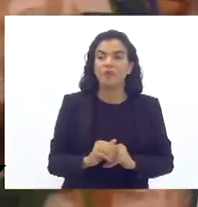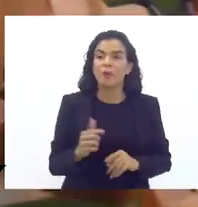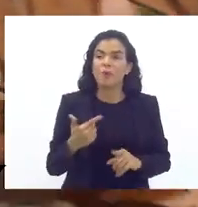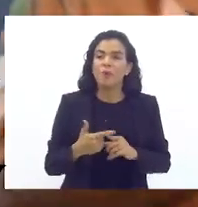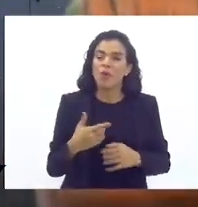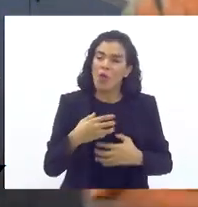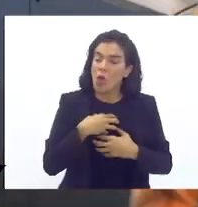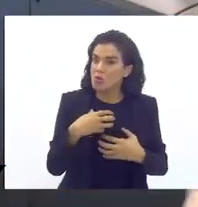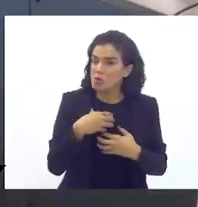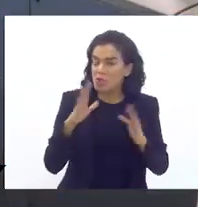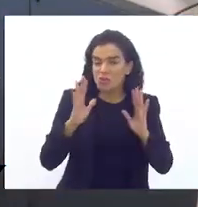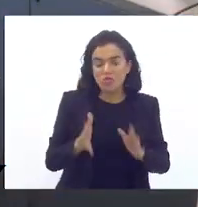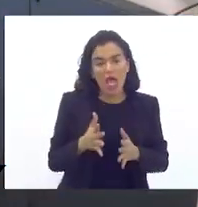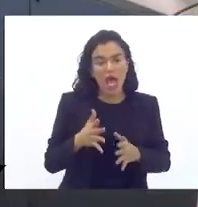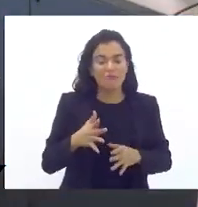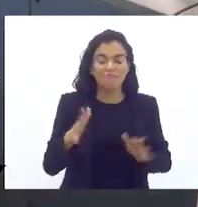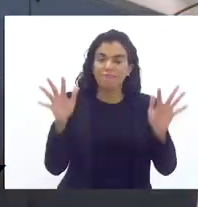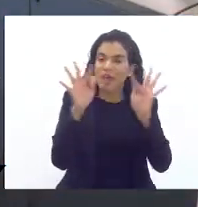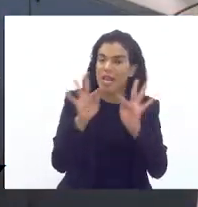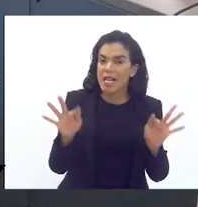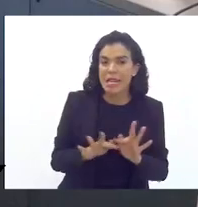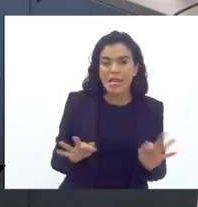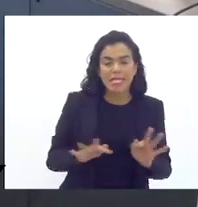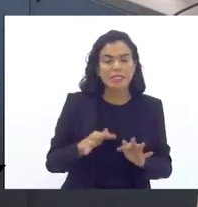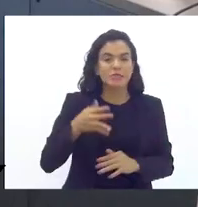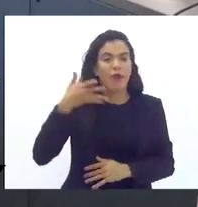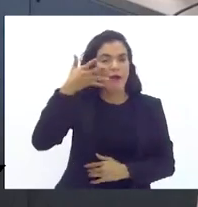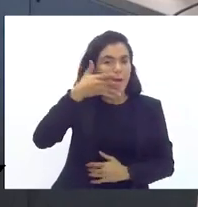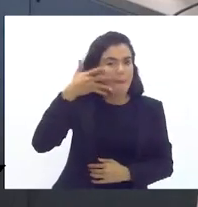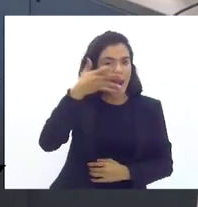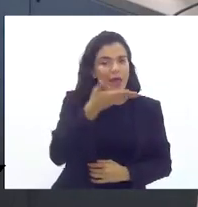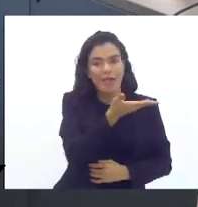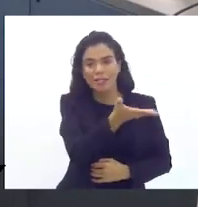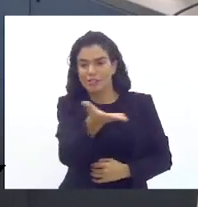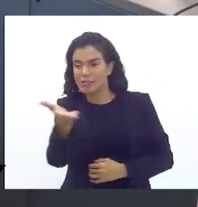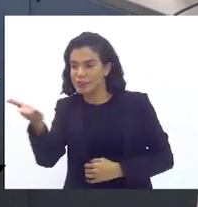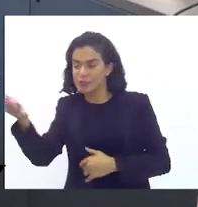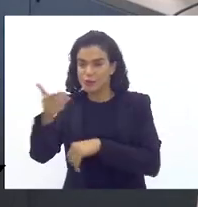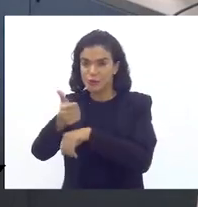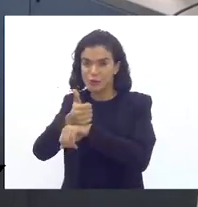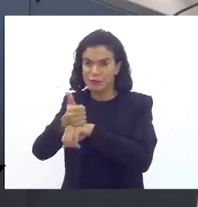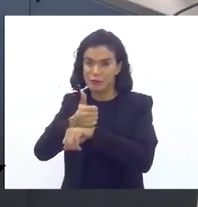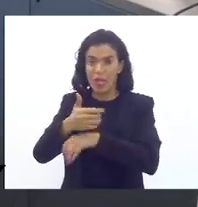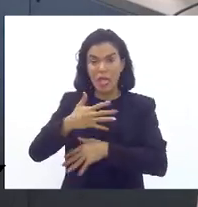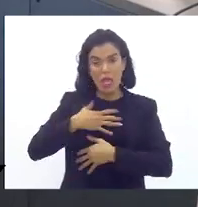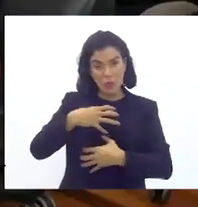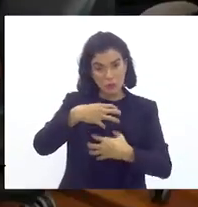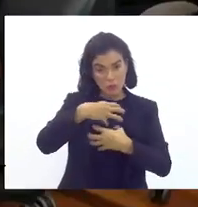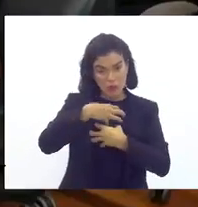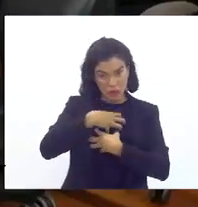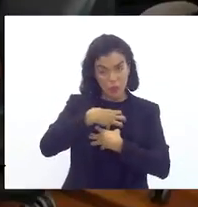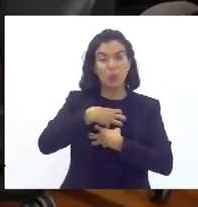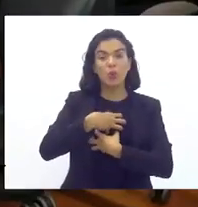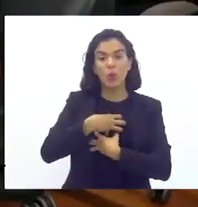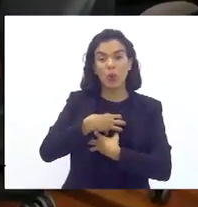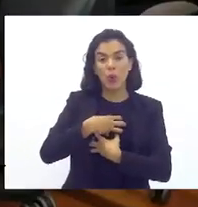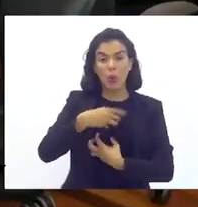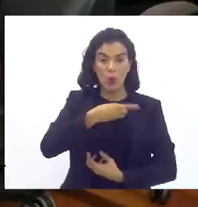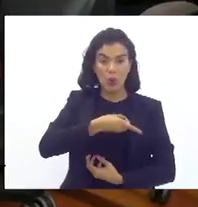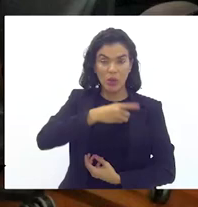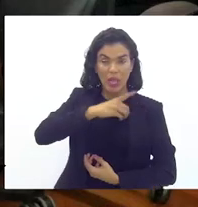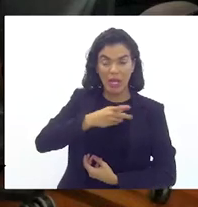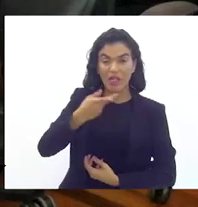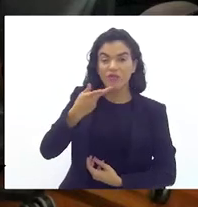sinto muito contemplada aqui com as palavras com as falas aqui dos profissionais eu só sinto quando eu sinto o nosso delegado